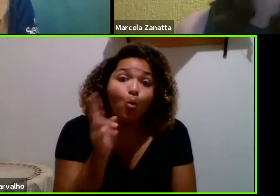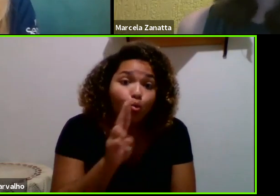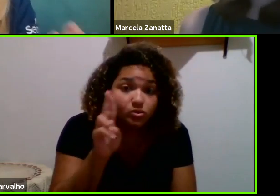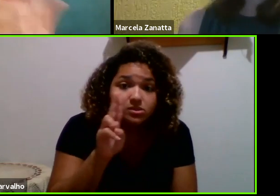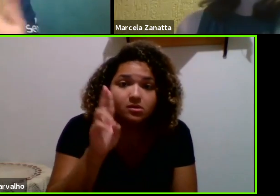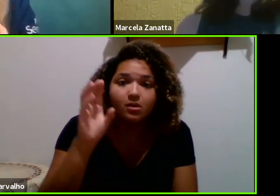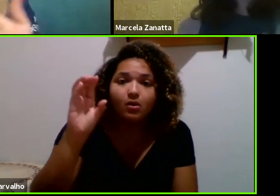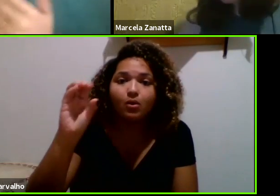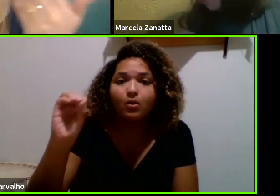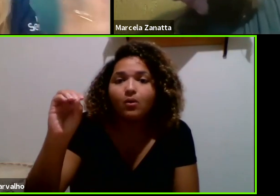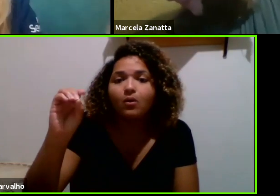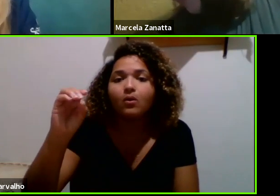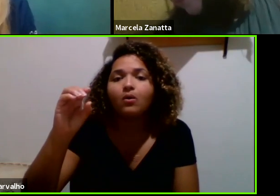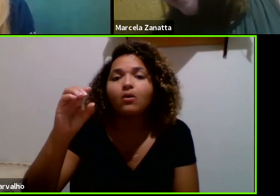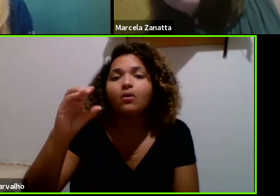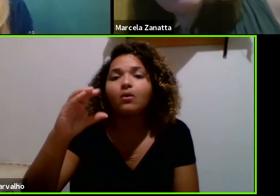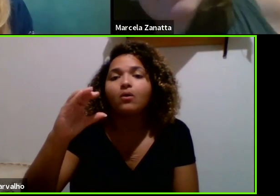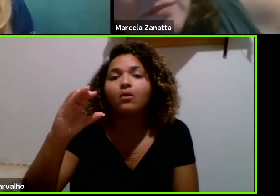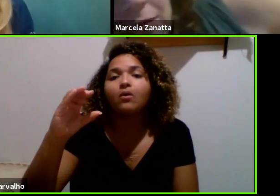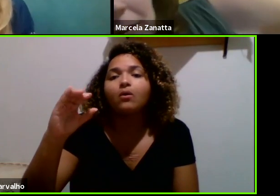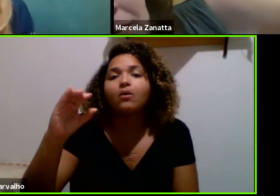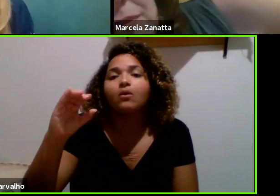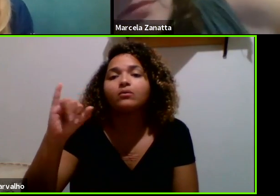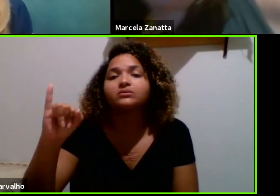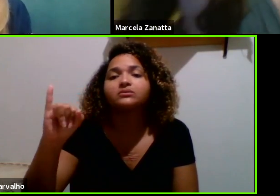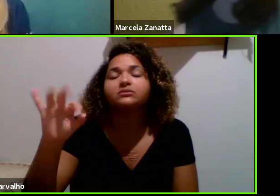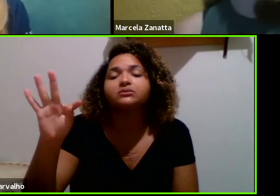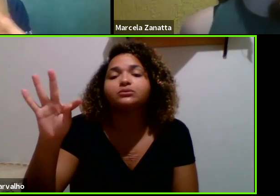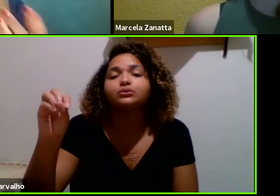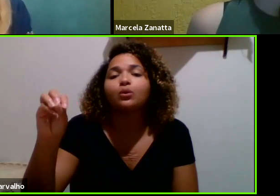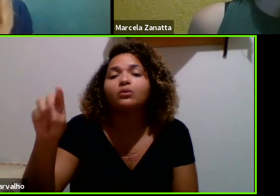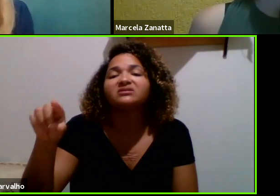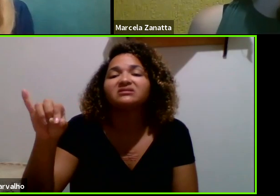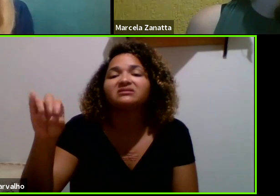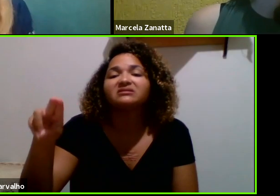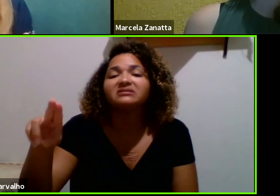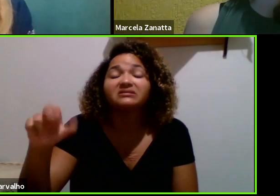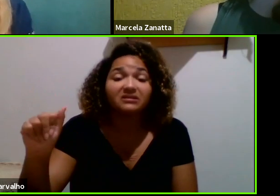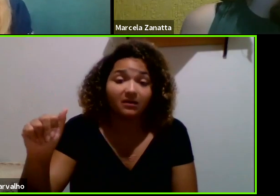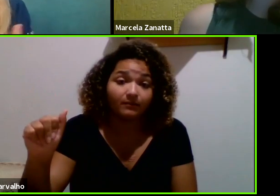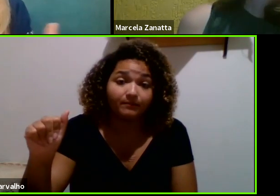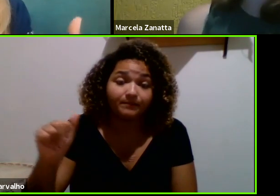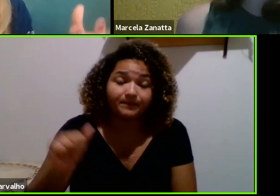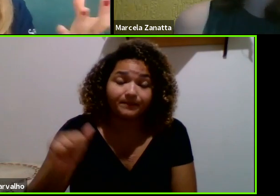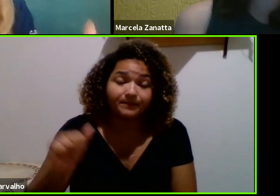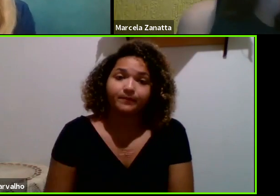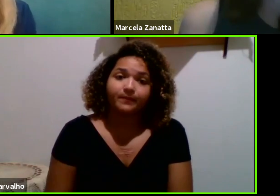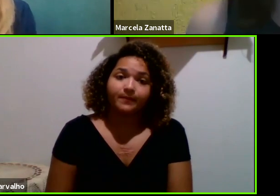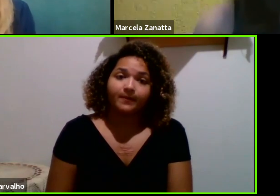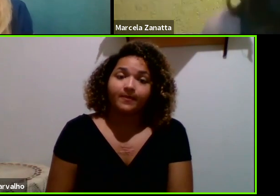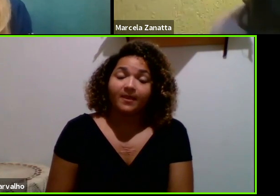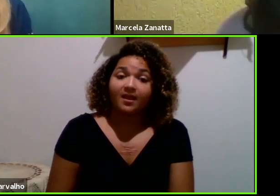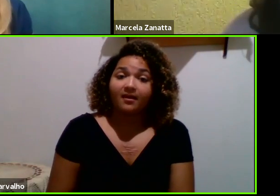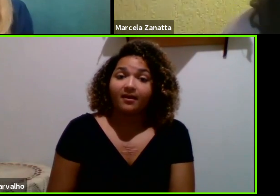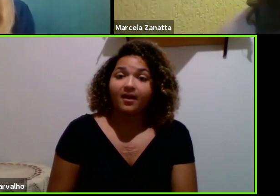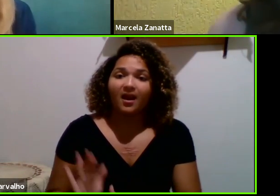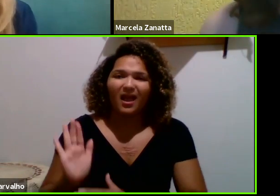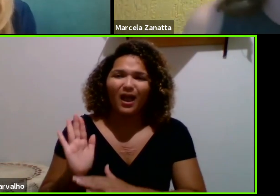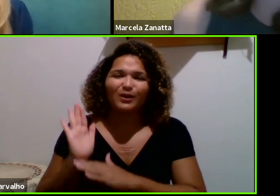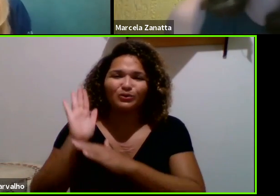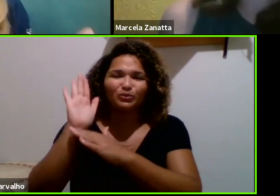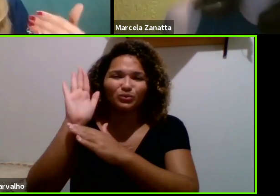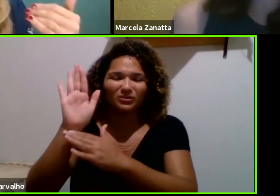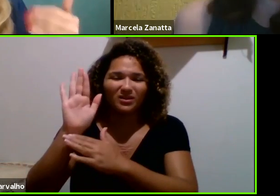para colocar a sua. Nós temos que entender que a ocitocina é um uterotônico que potencializa as